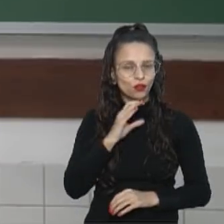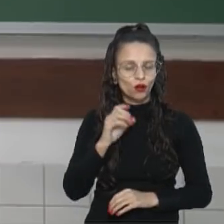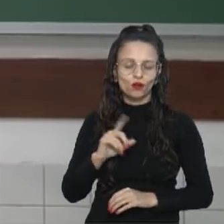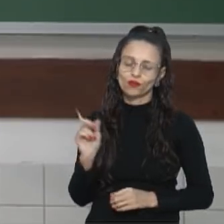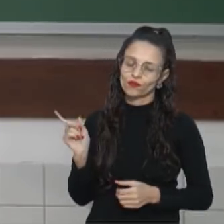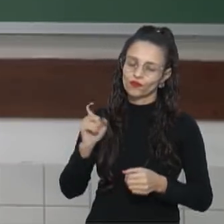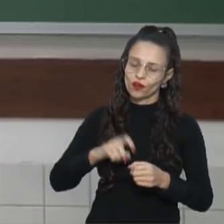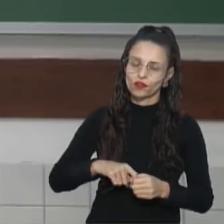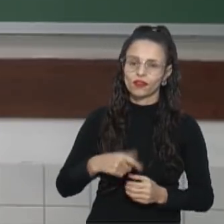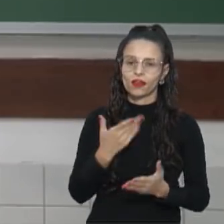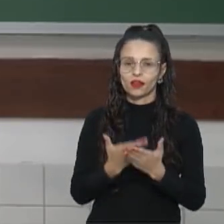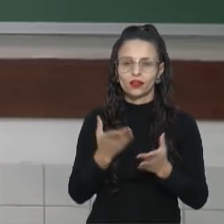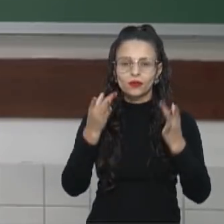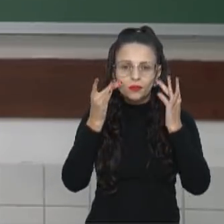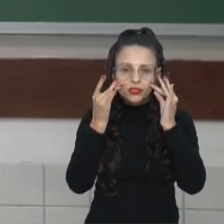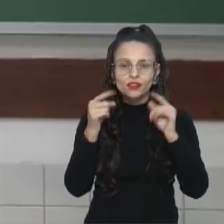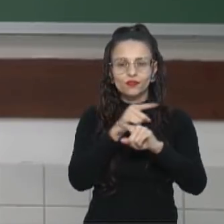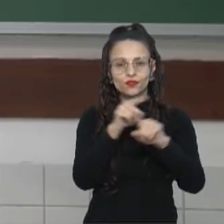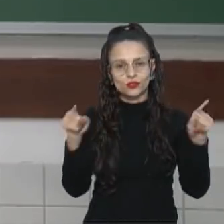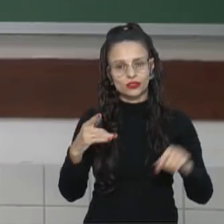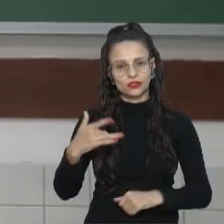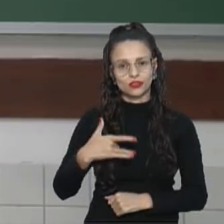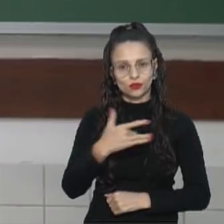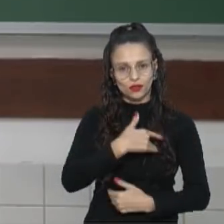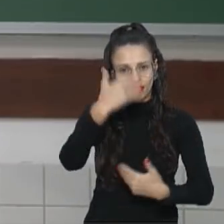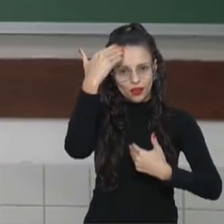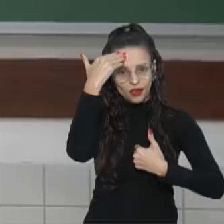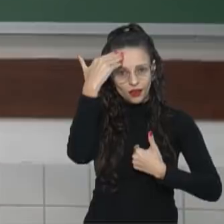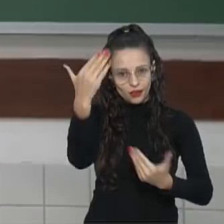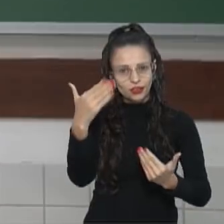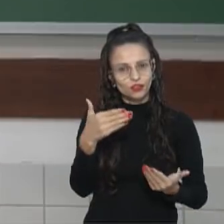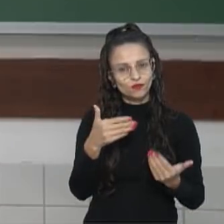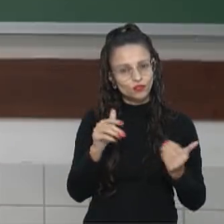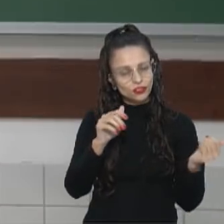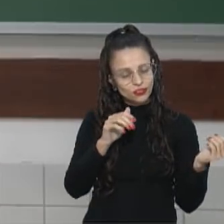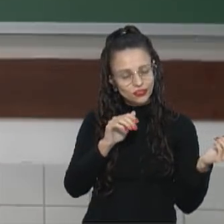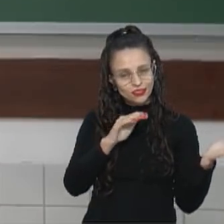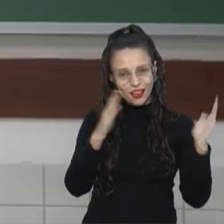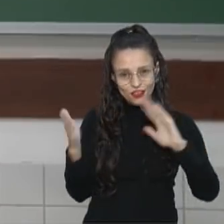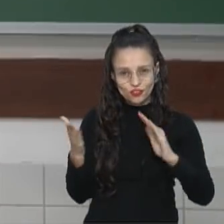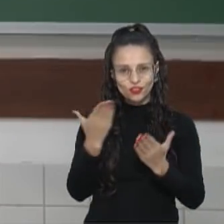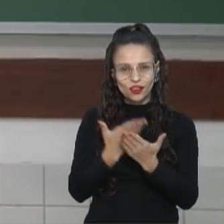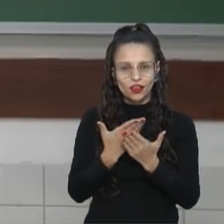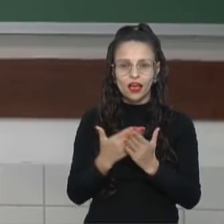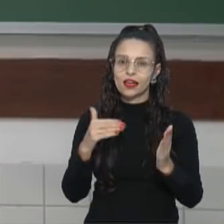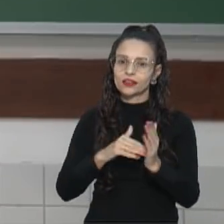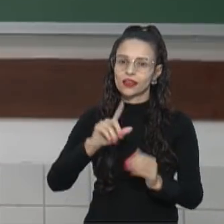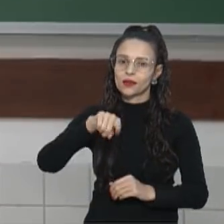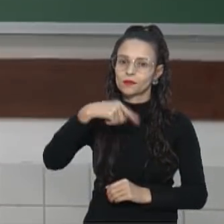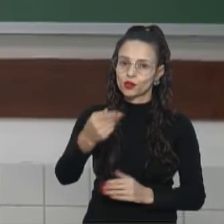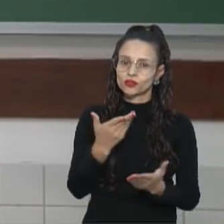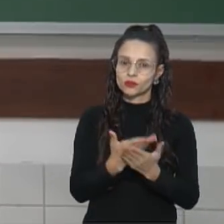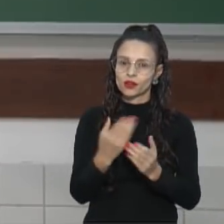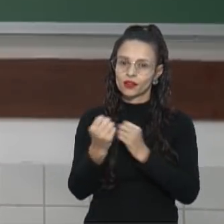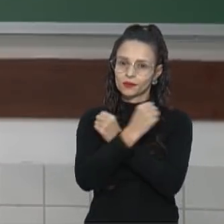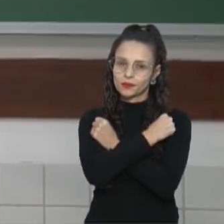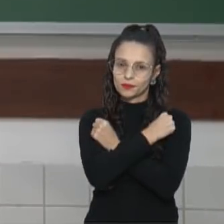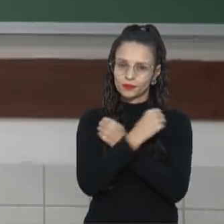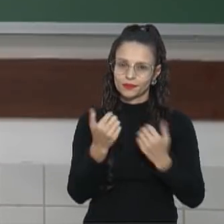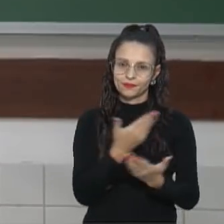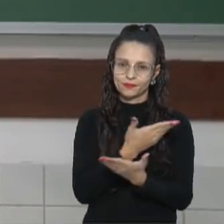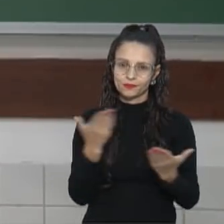aulas presenciais, com vocês saudáveis. Agradeço acompanharem a aula de hoje e até a aula de semana que vem. Um abraço.